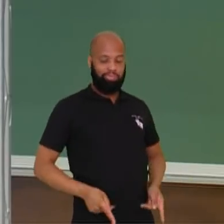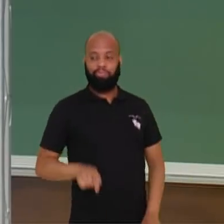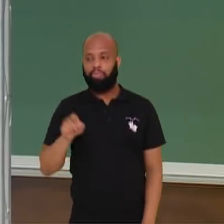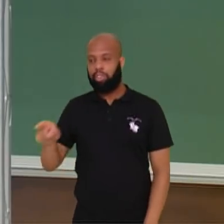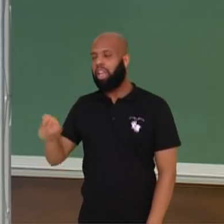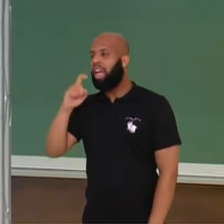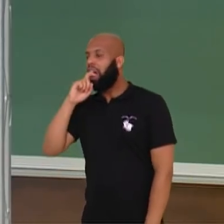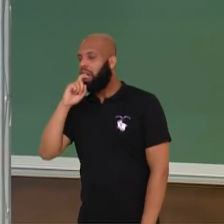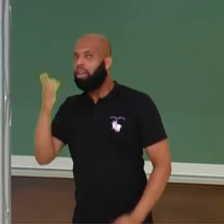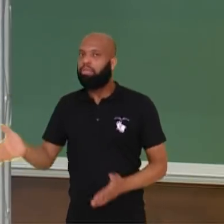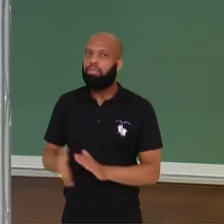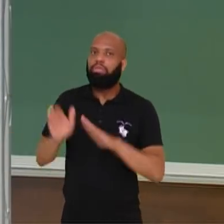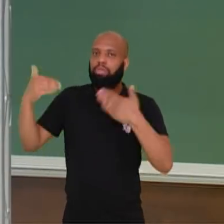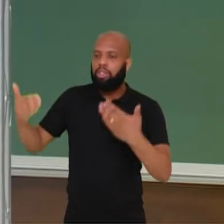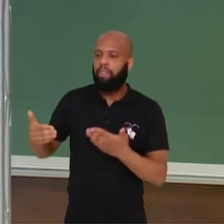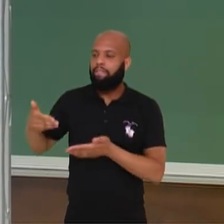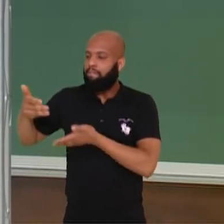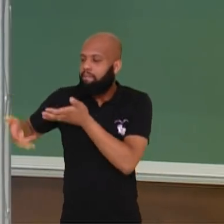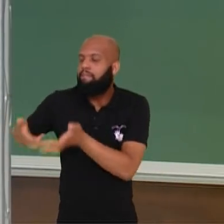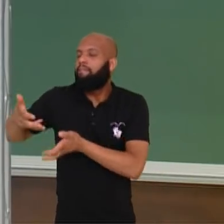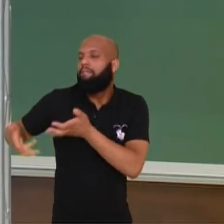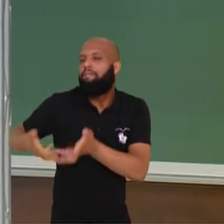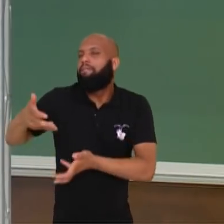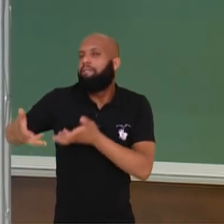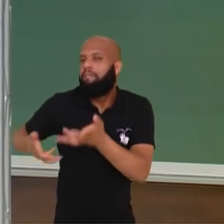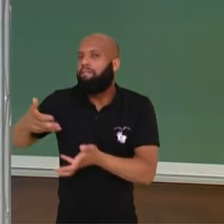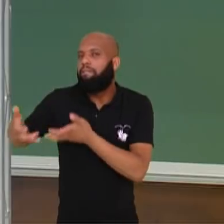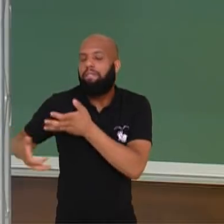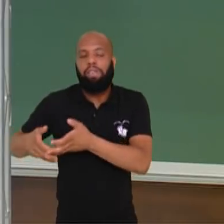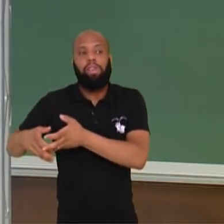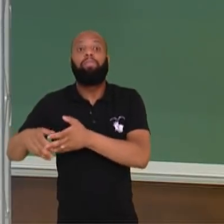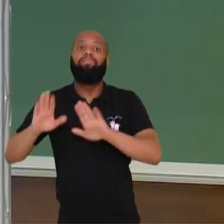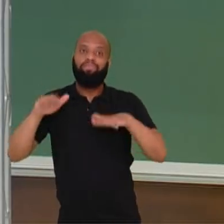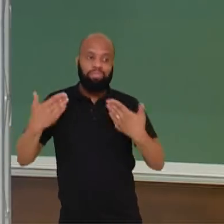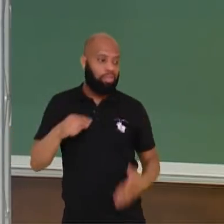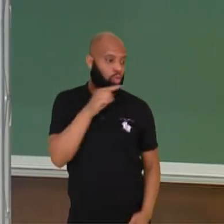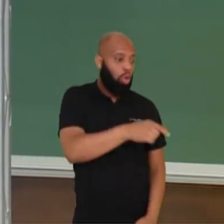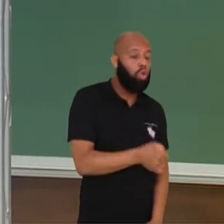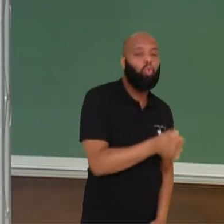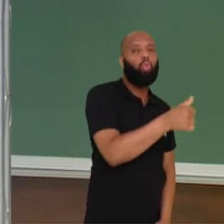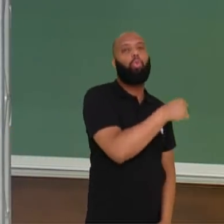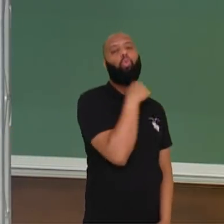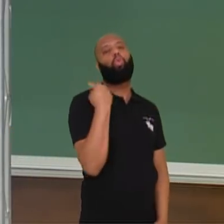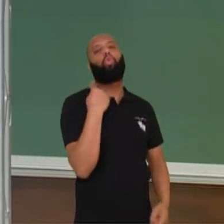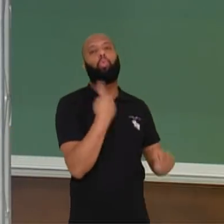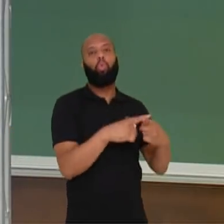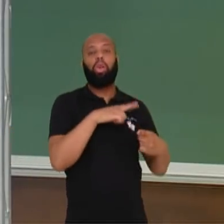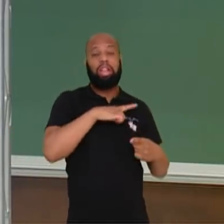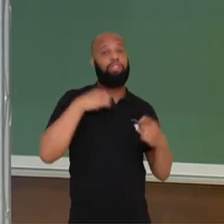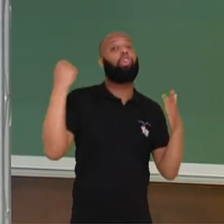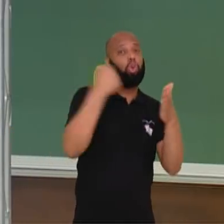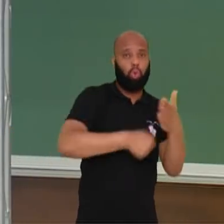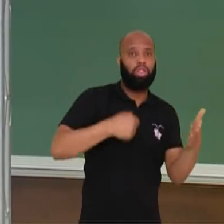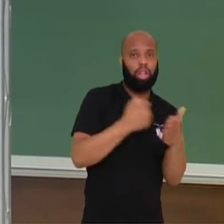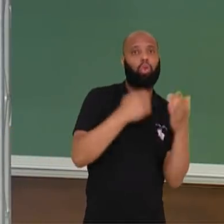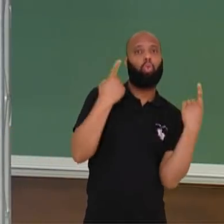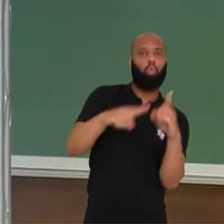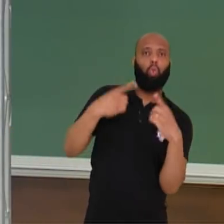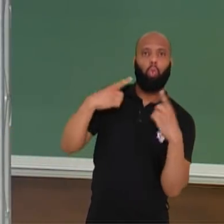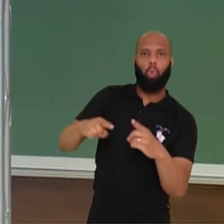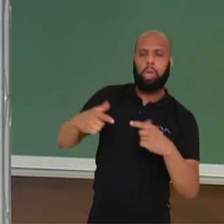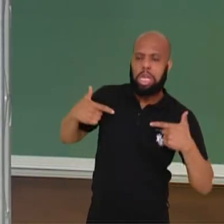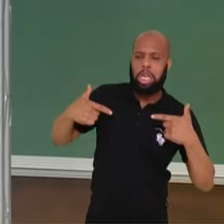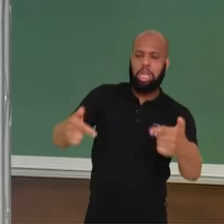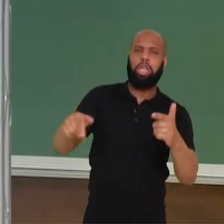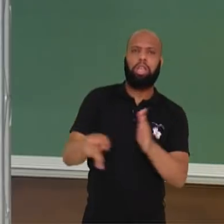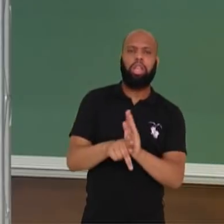Amazonas de que Hércules havia roubado o cinto. E ele quase morre em luta com as poderosas guerreiras amazonas. Isso simboliza